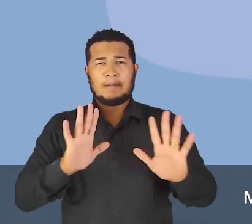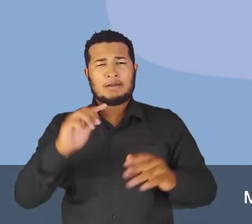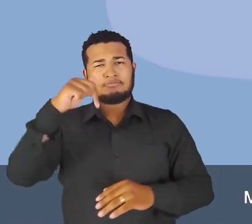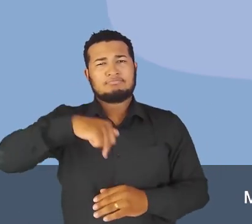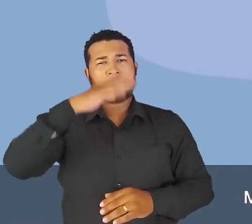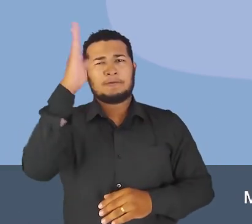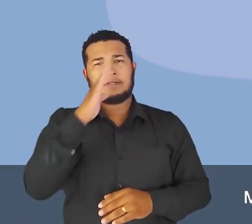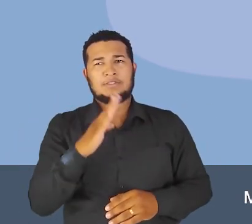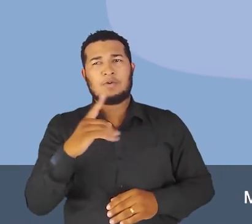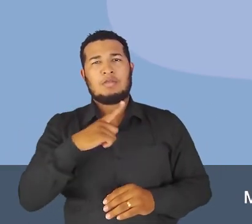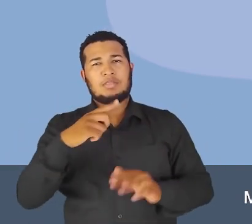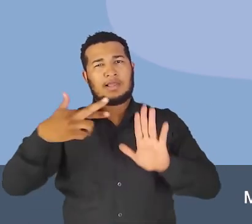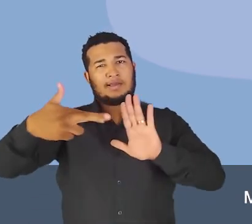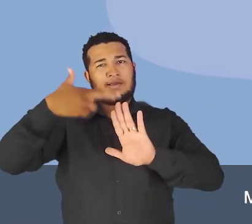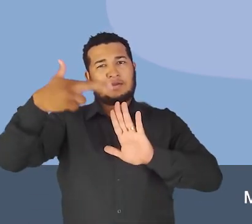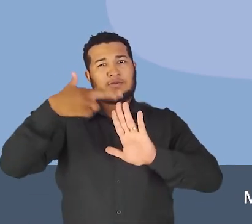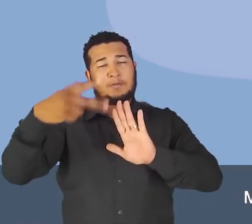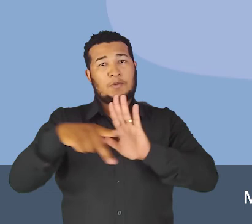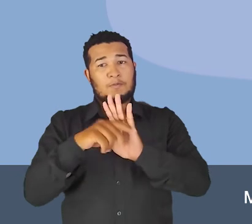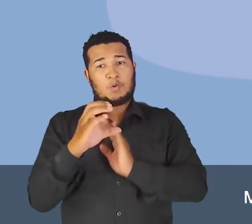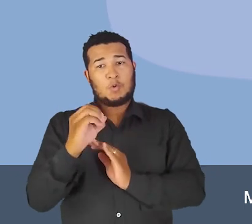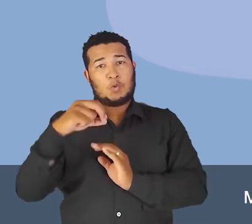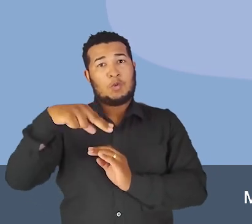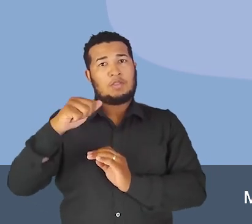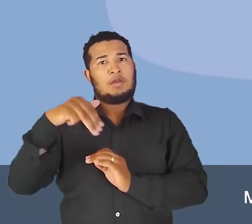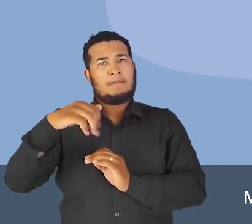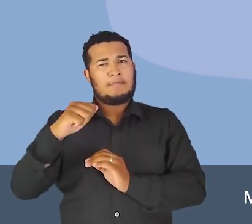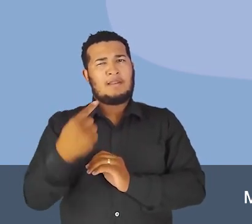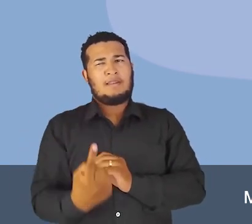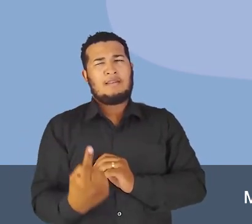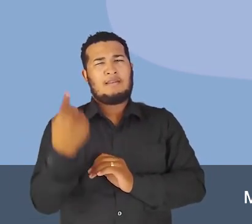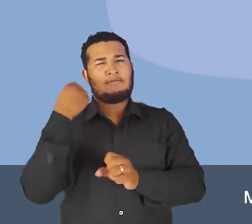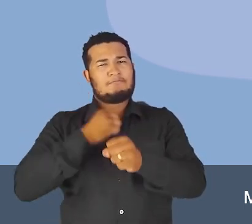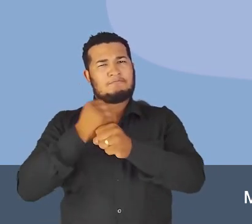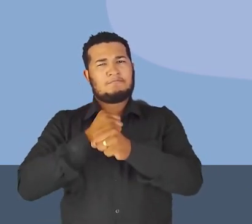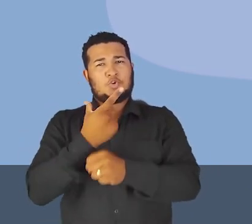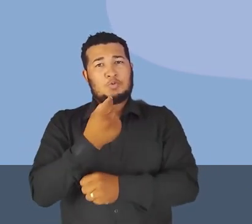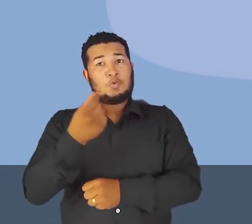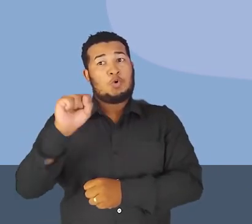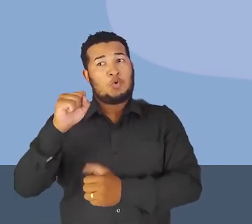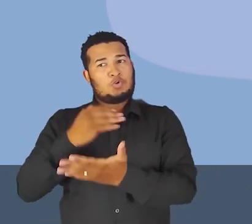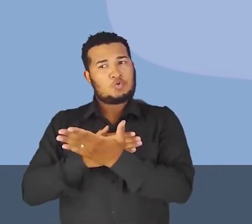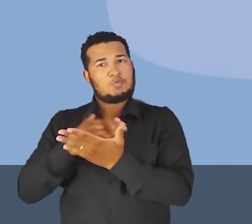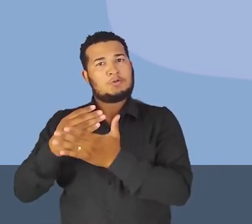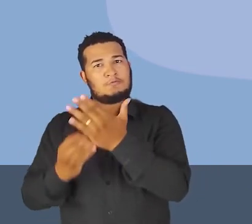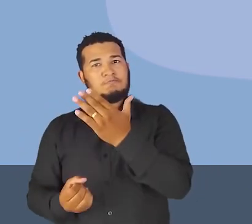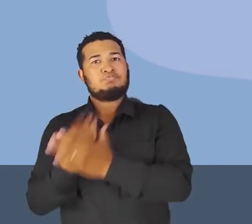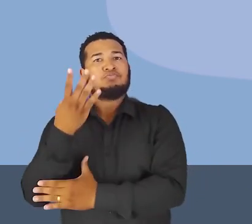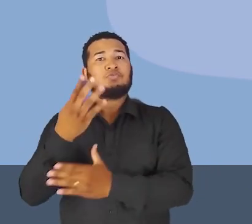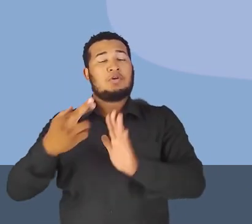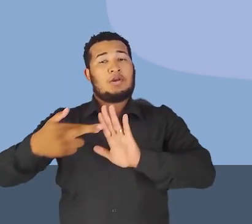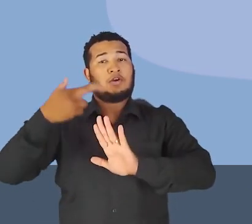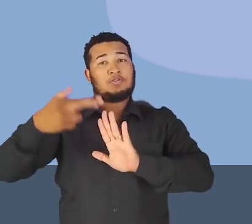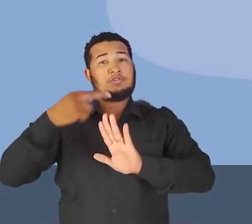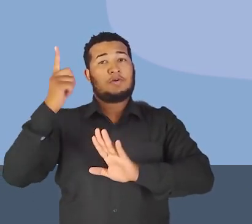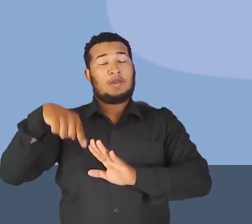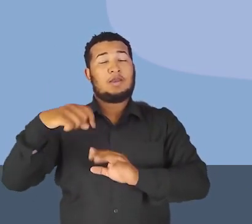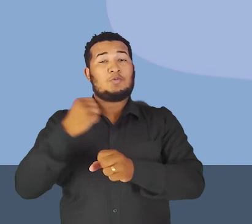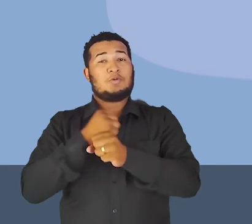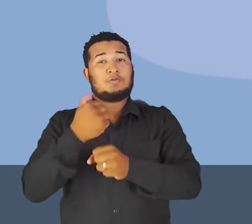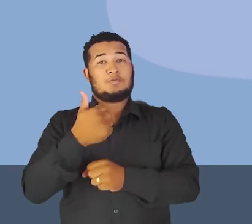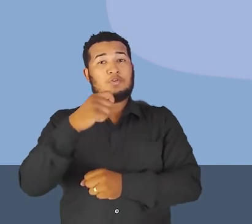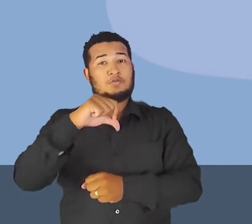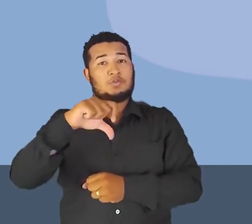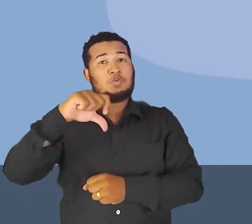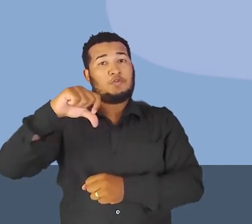aqui no Brasil existe uma resolução da CONAMA, que está em vigor desde 2008, né, a resolução é de 1999,